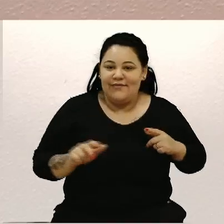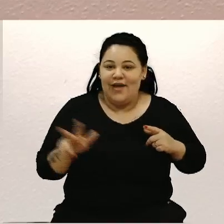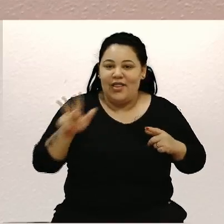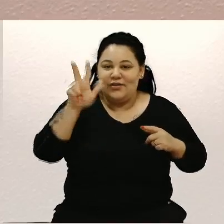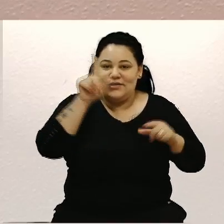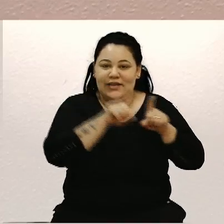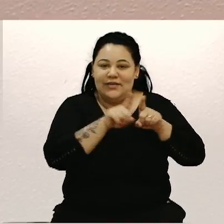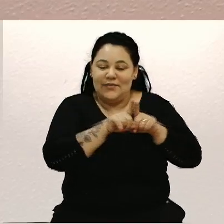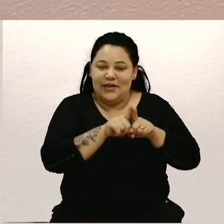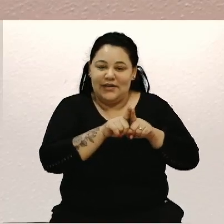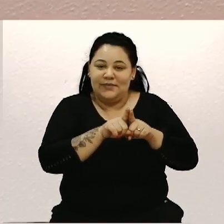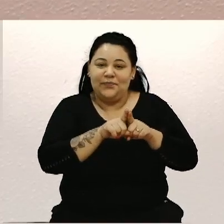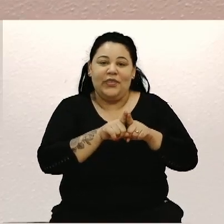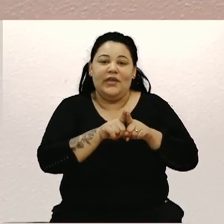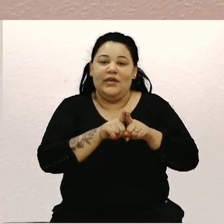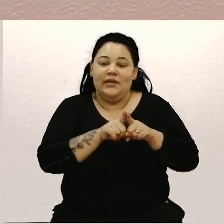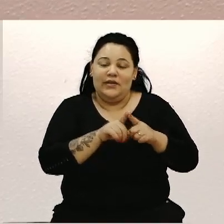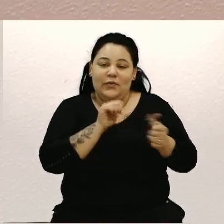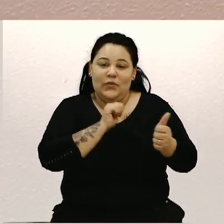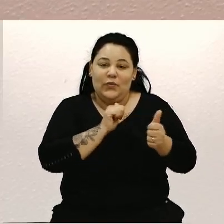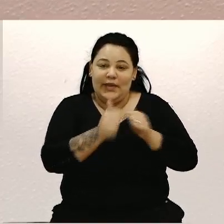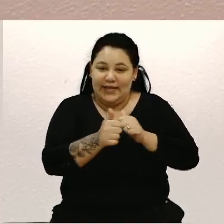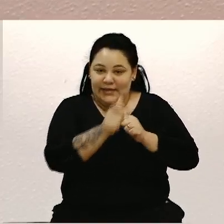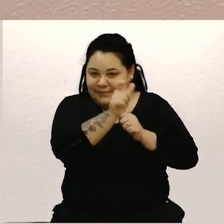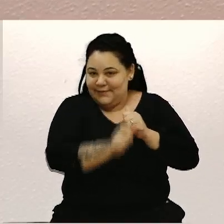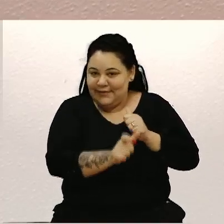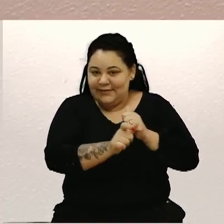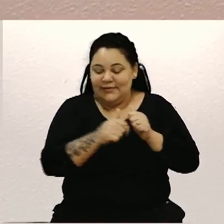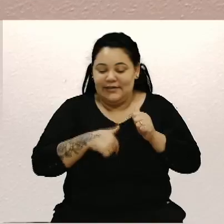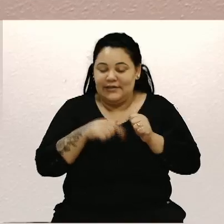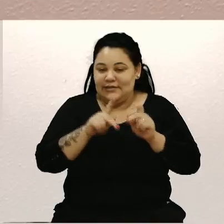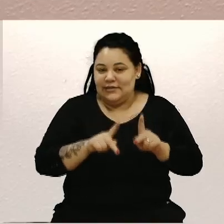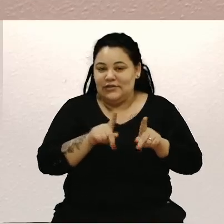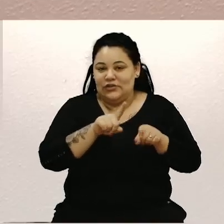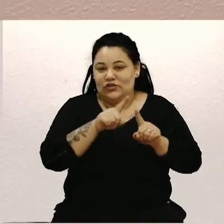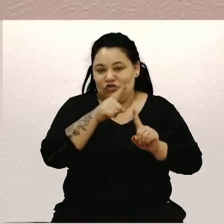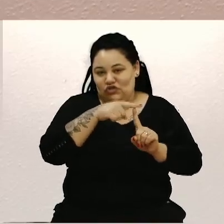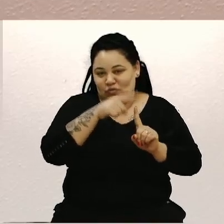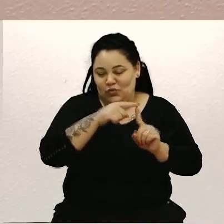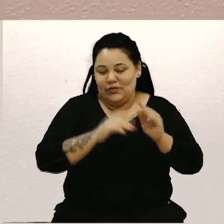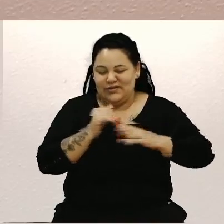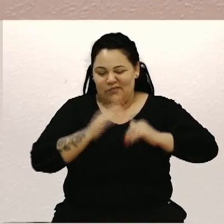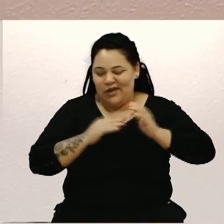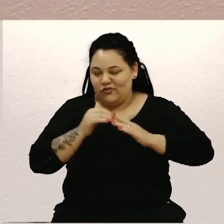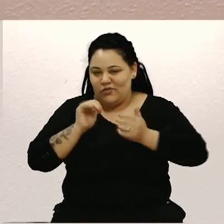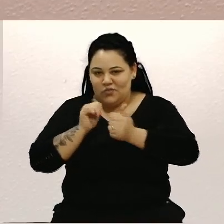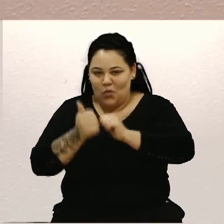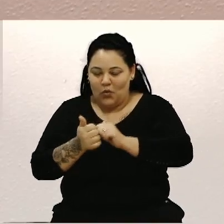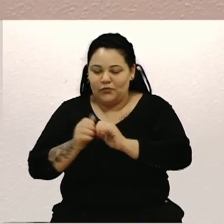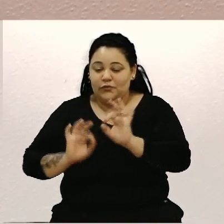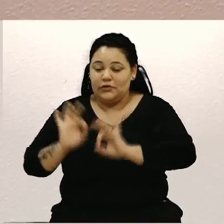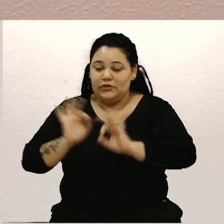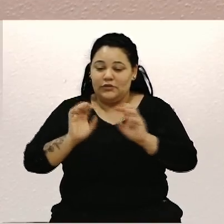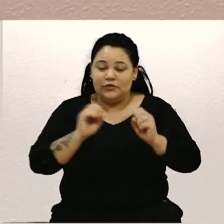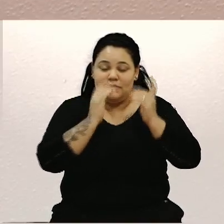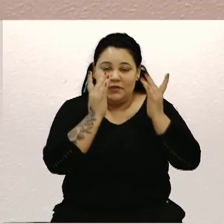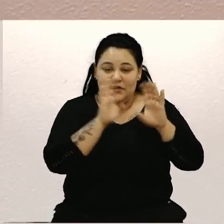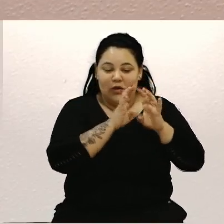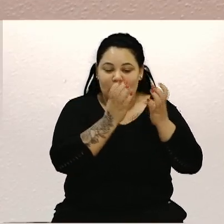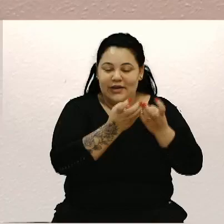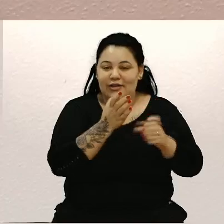atletas dedicados a essa modalidade esportiva, os organizadores do evento e toda a comunidade